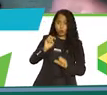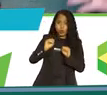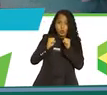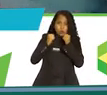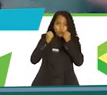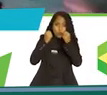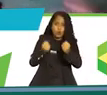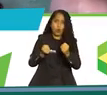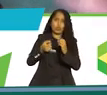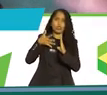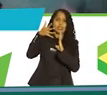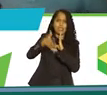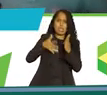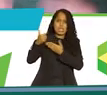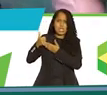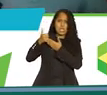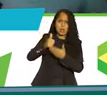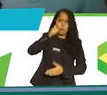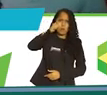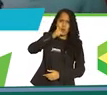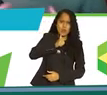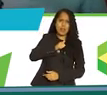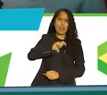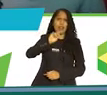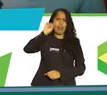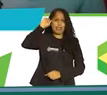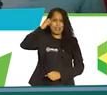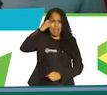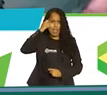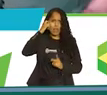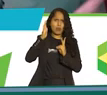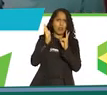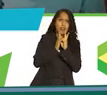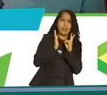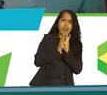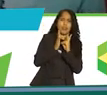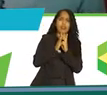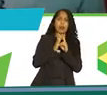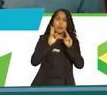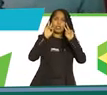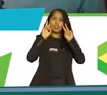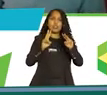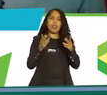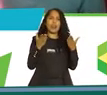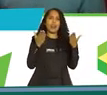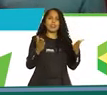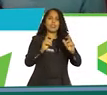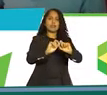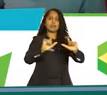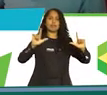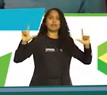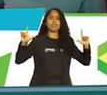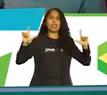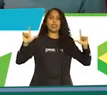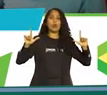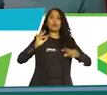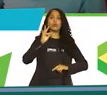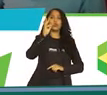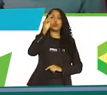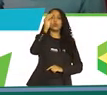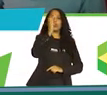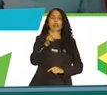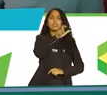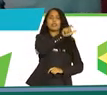Conference em trazer mulheres, negros, indígenas para o debate, mas aqui homens brancos e privilegiados discutindo o futuro do